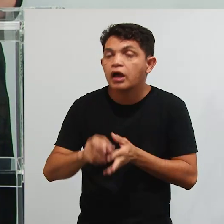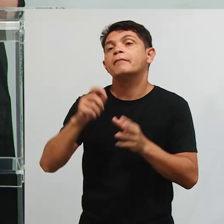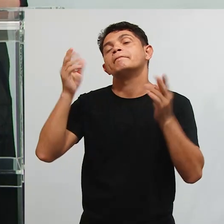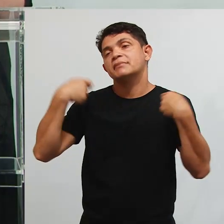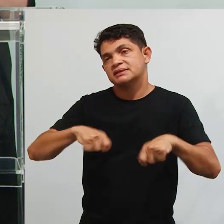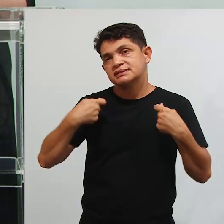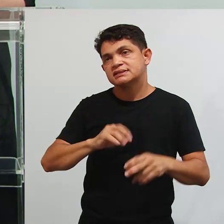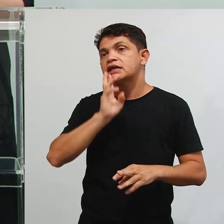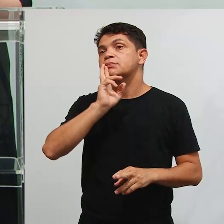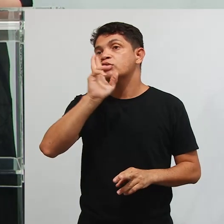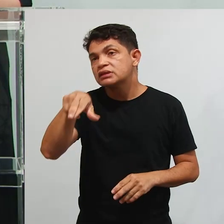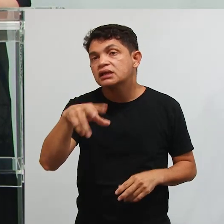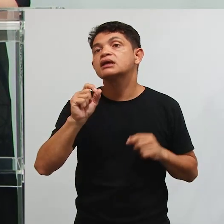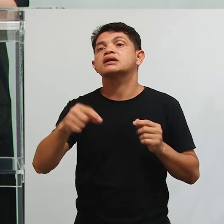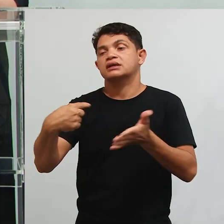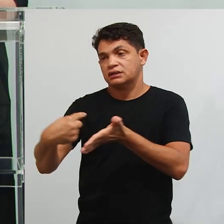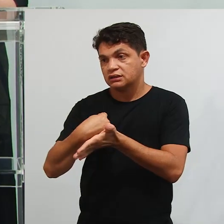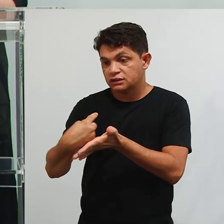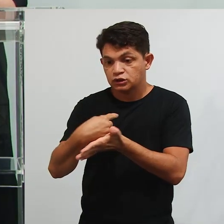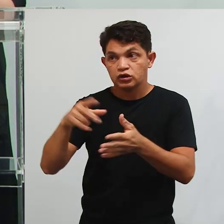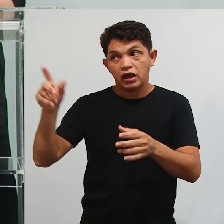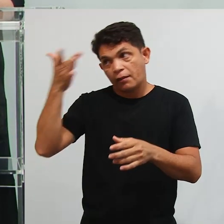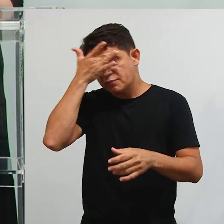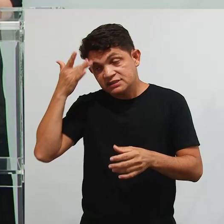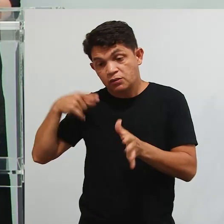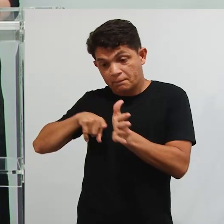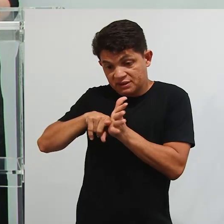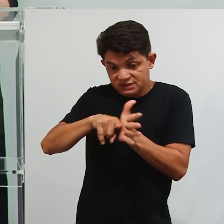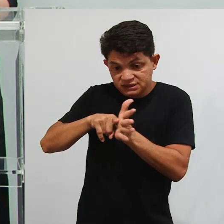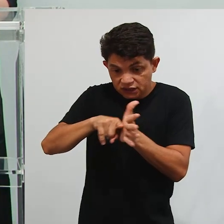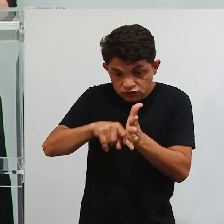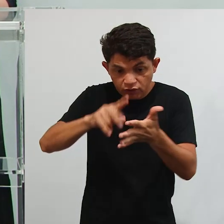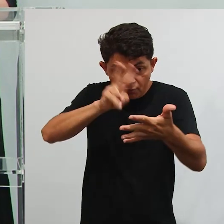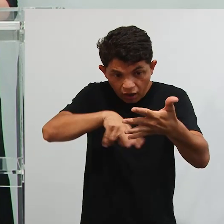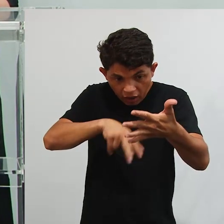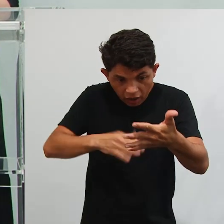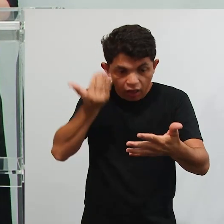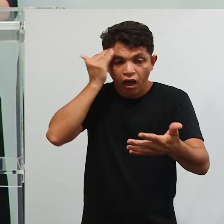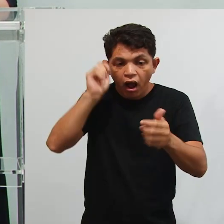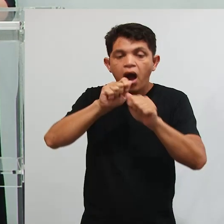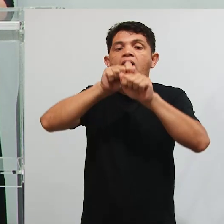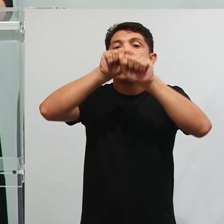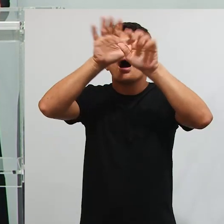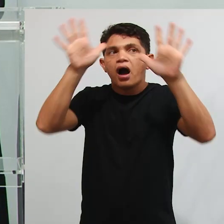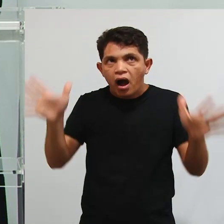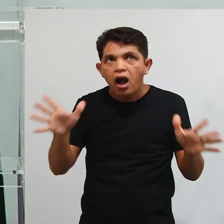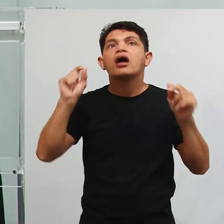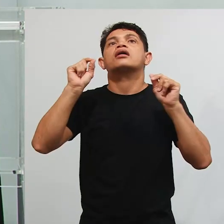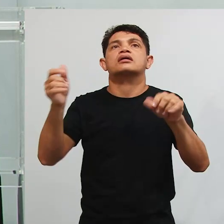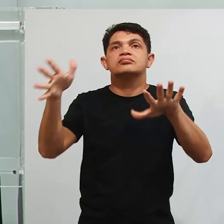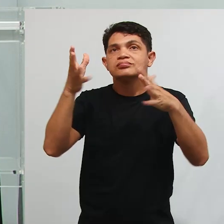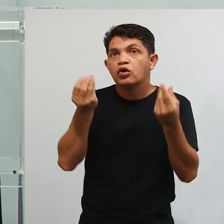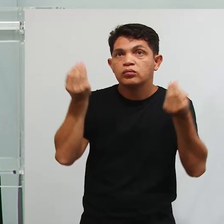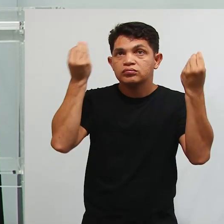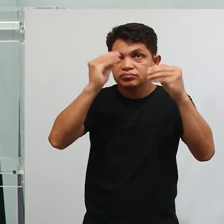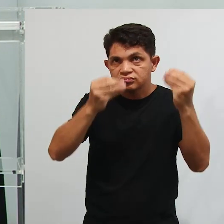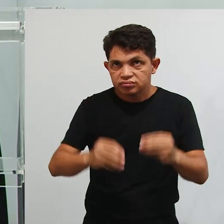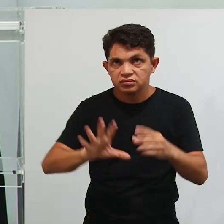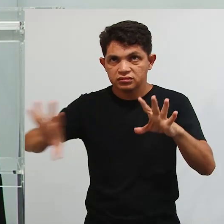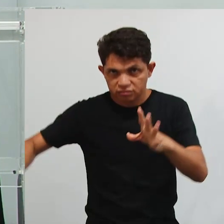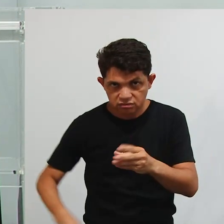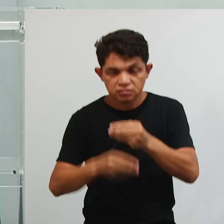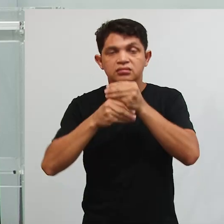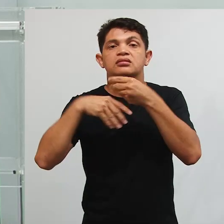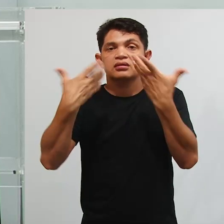motivações dela e o pesquisador ele tem que ler tudo aquilo para chegar a uma conclusão então a qualitativa ela sempre é